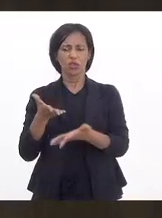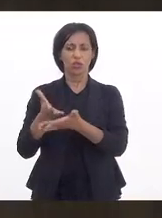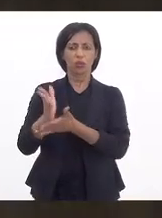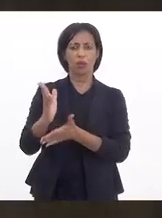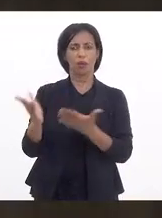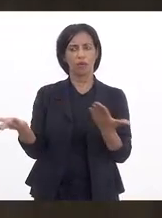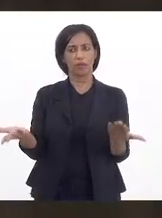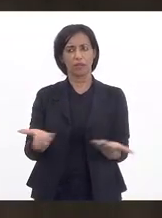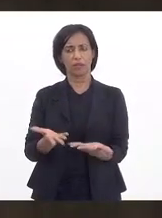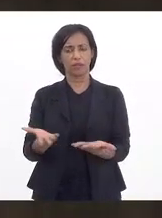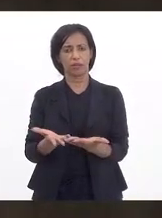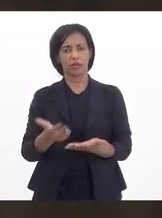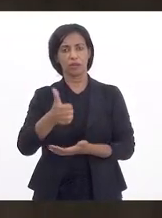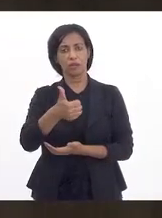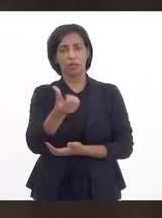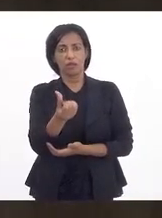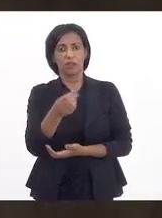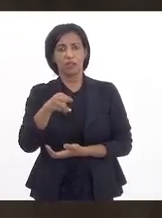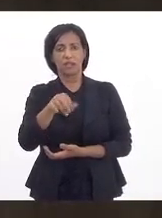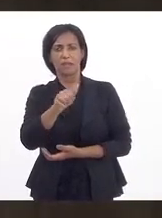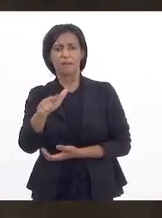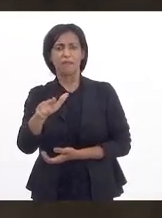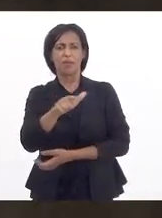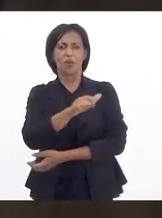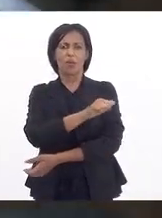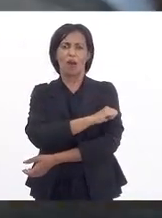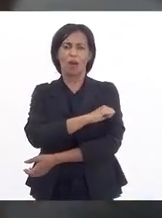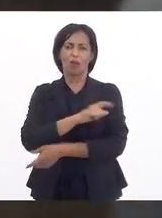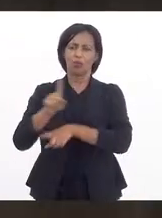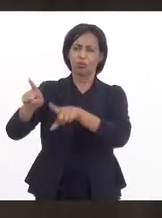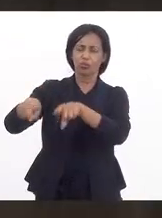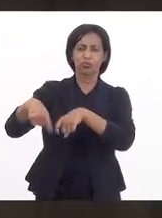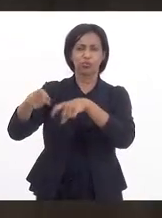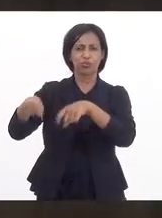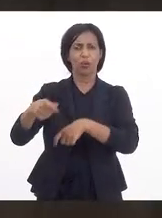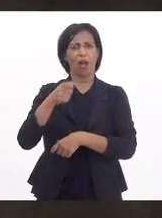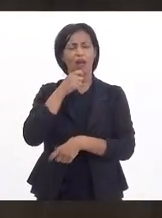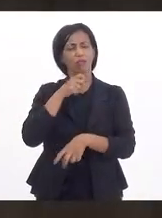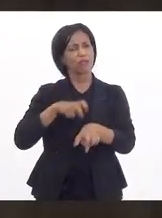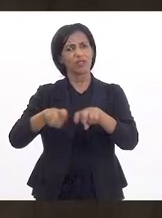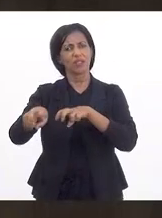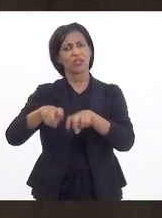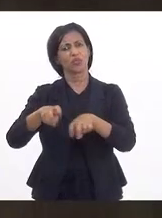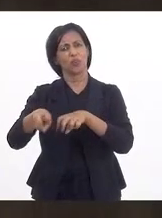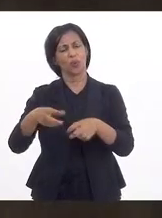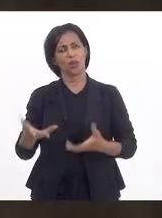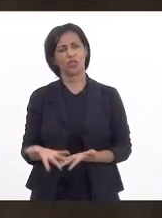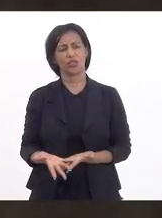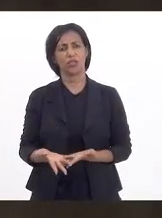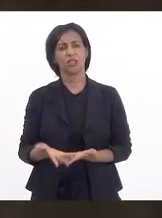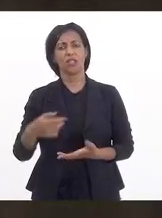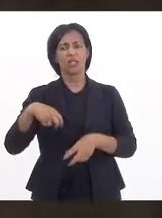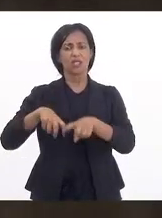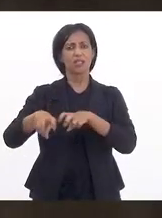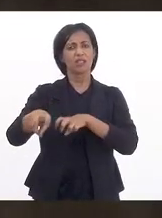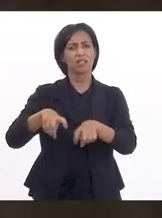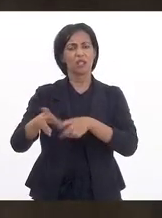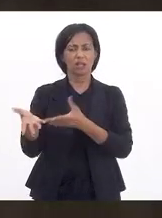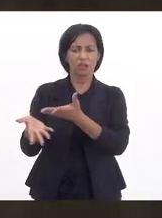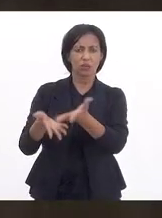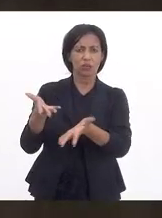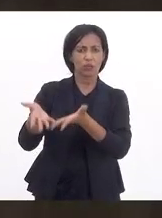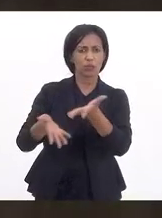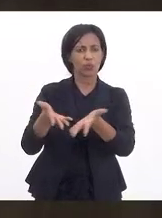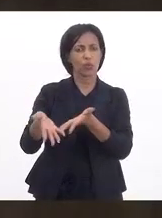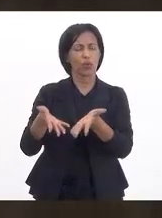aprovasse hoje 16 mil alunos da rede pública da zona rural ficariam sem transporte e esse transporte tá sendo cuidado